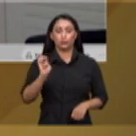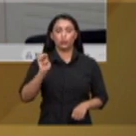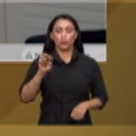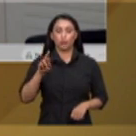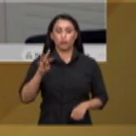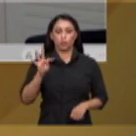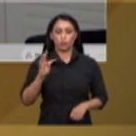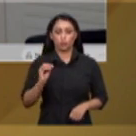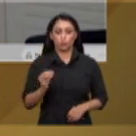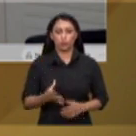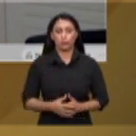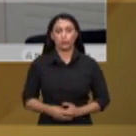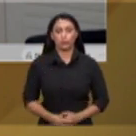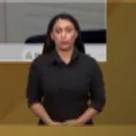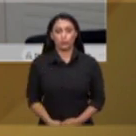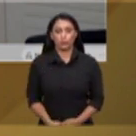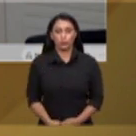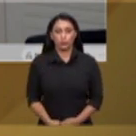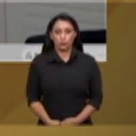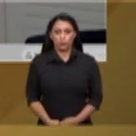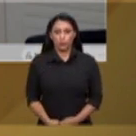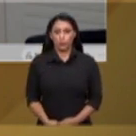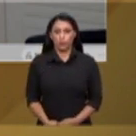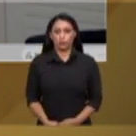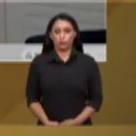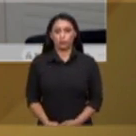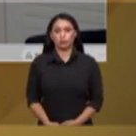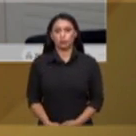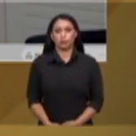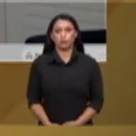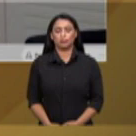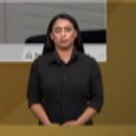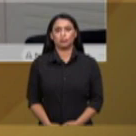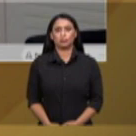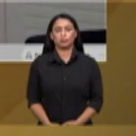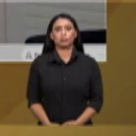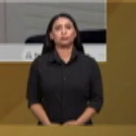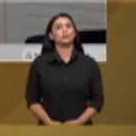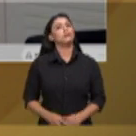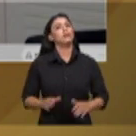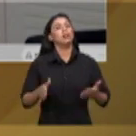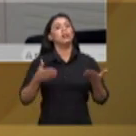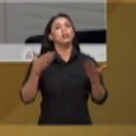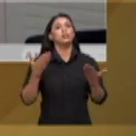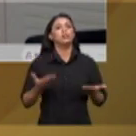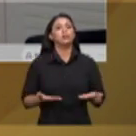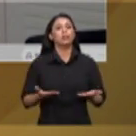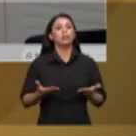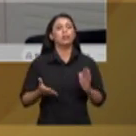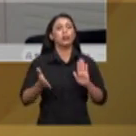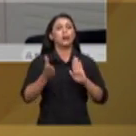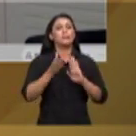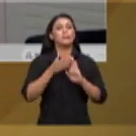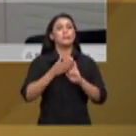ontem com as sustentações orais. Então, os feitos são os seguintes: